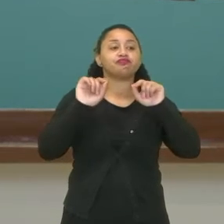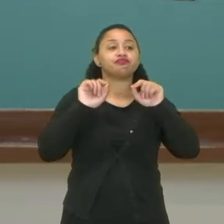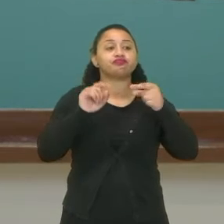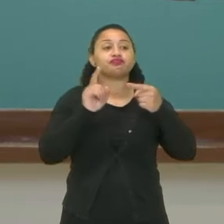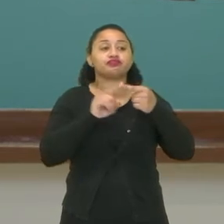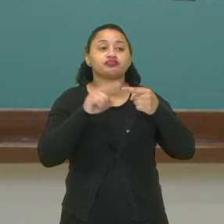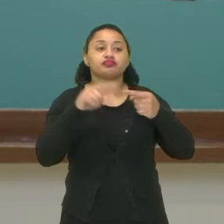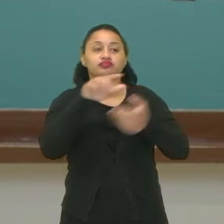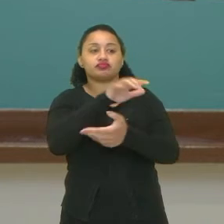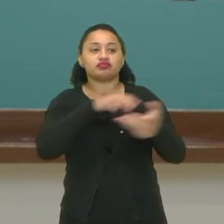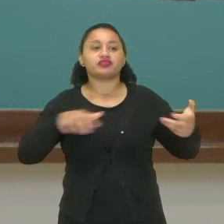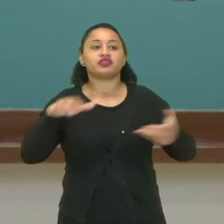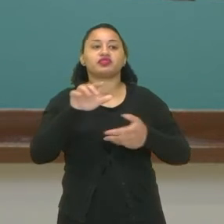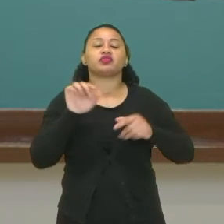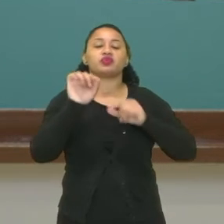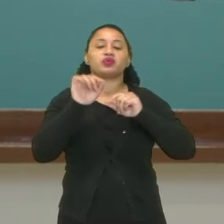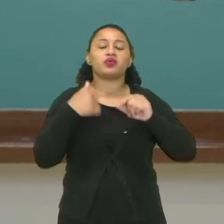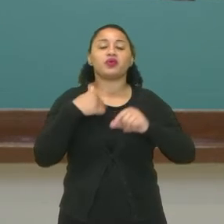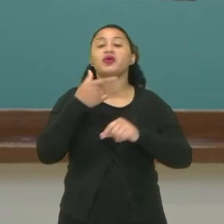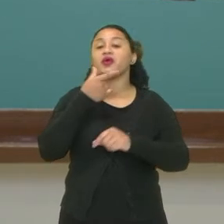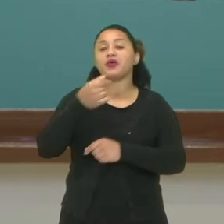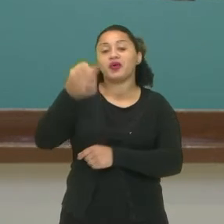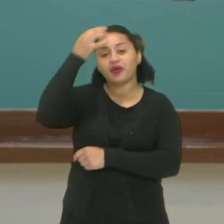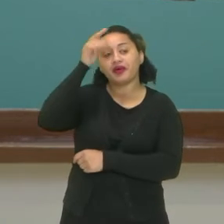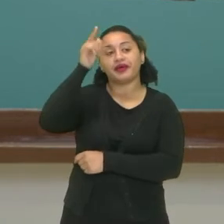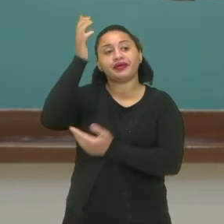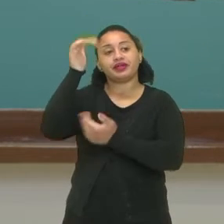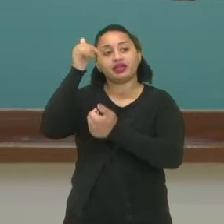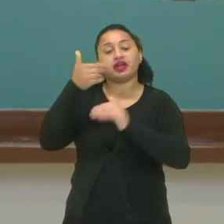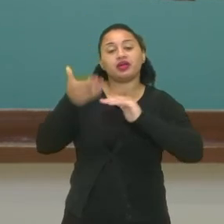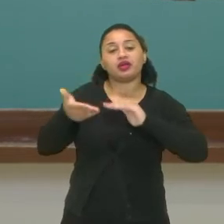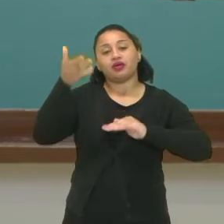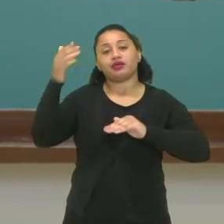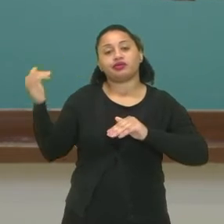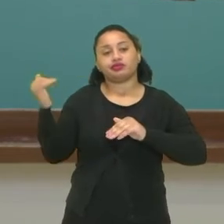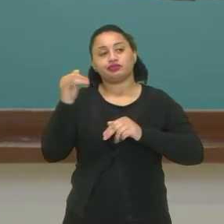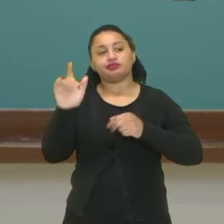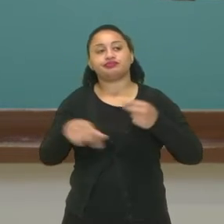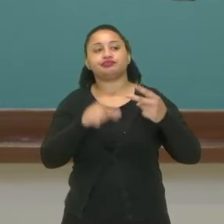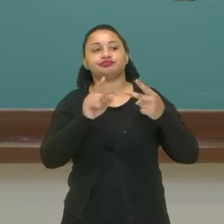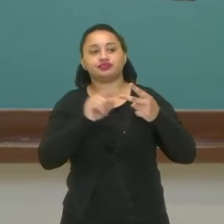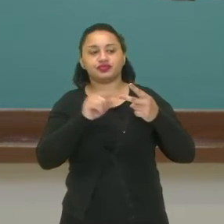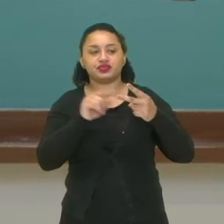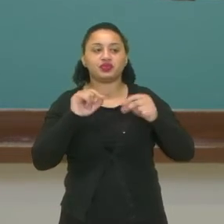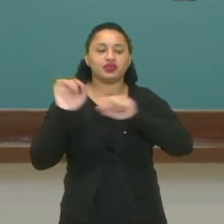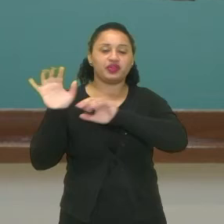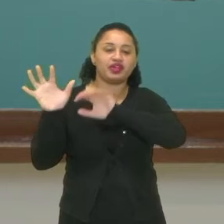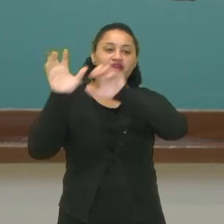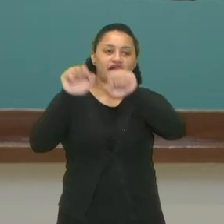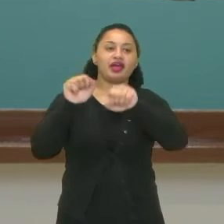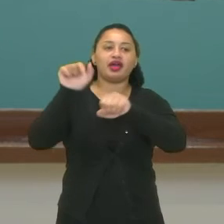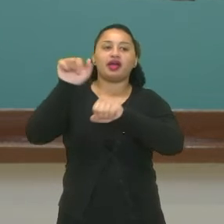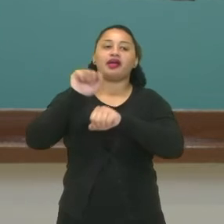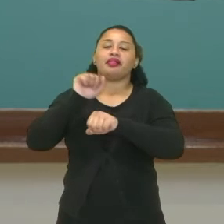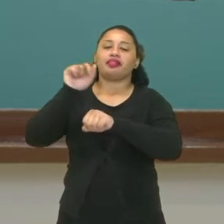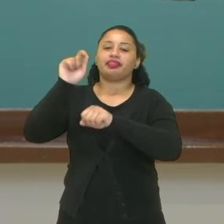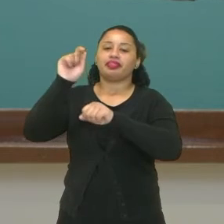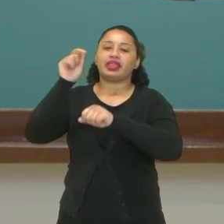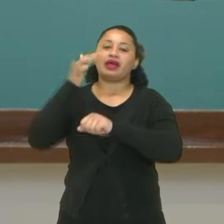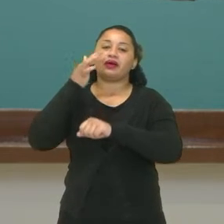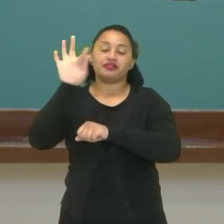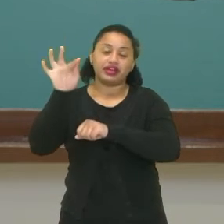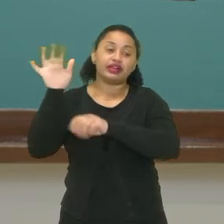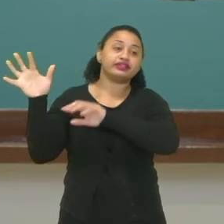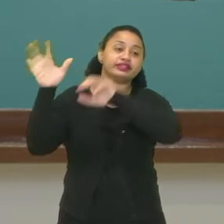reformas borbônicas, a reforma do rei espanhol e o aumento dos impostos, a invasão, né, da Península Ibérica, a invasão da Espanha